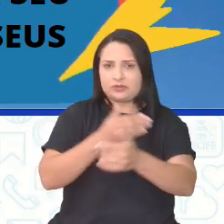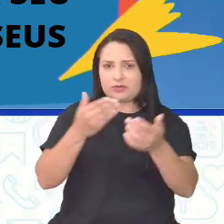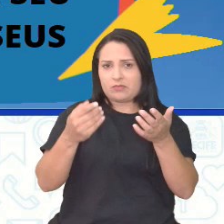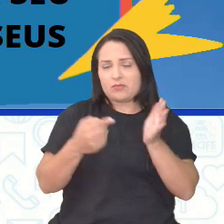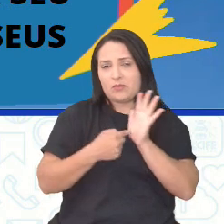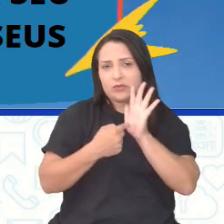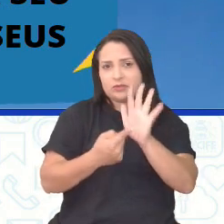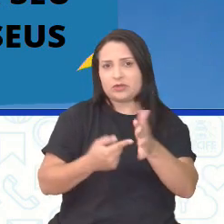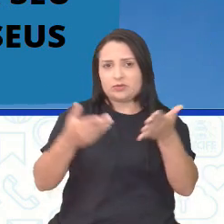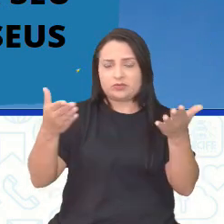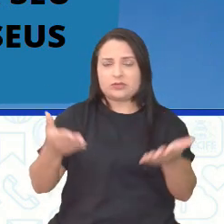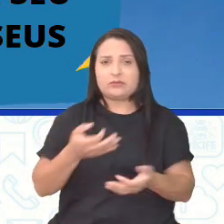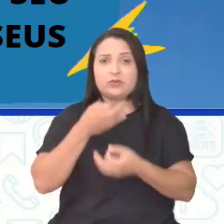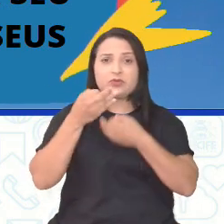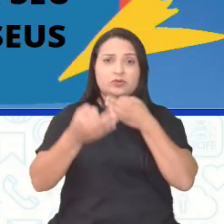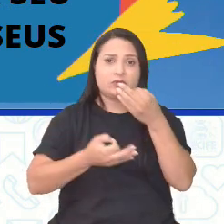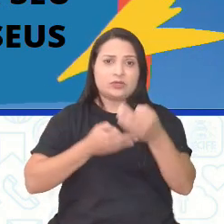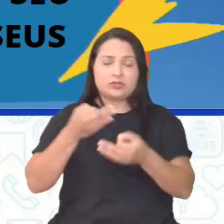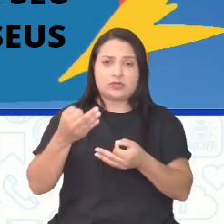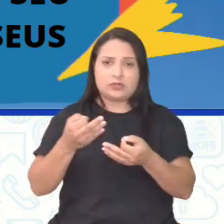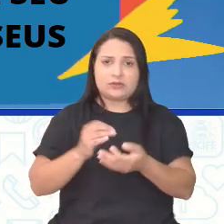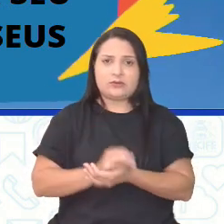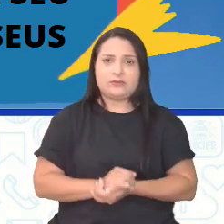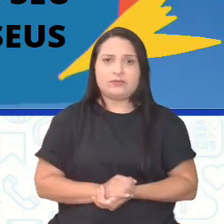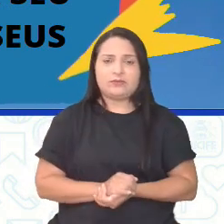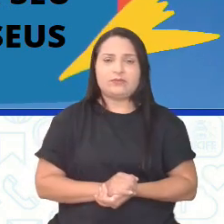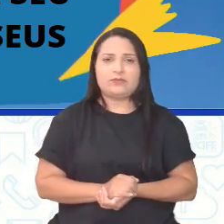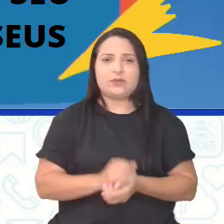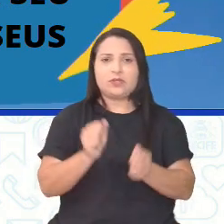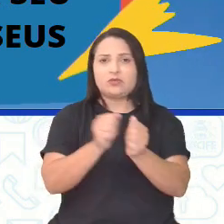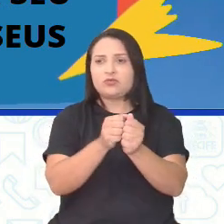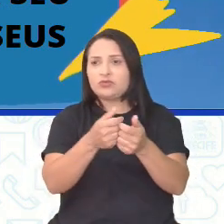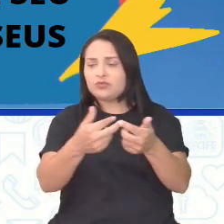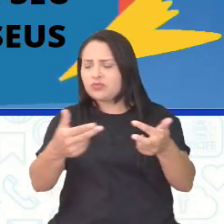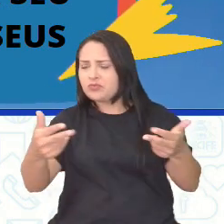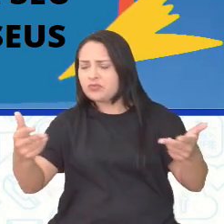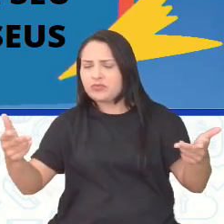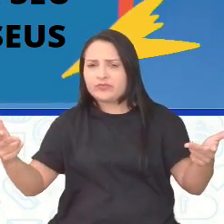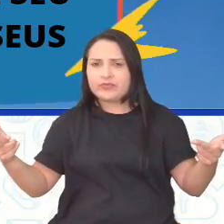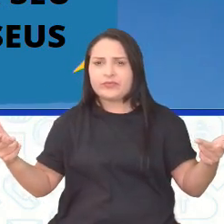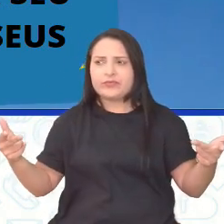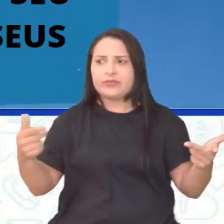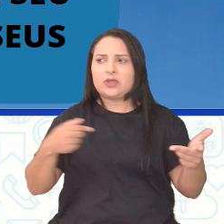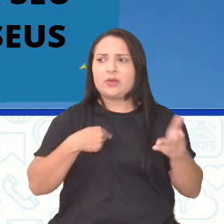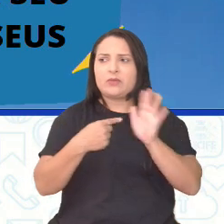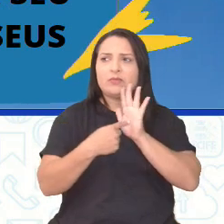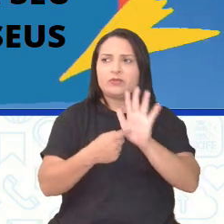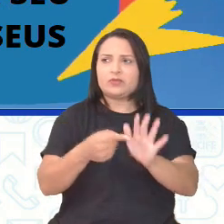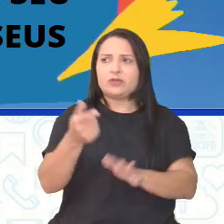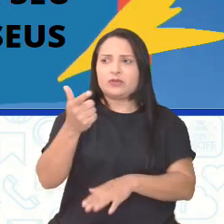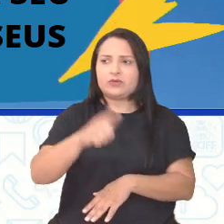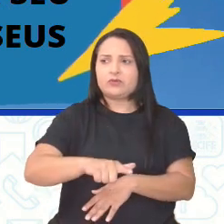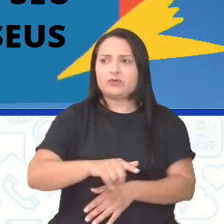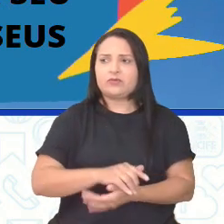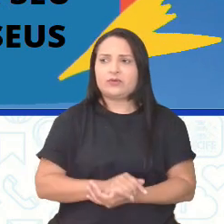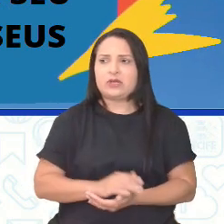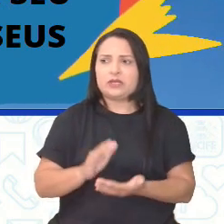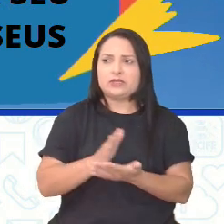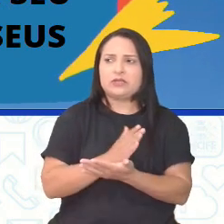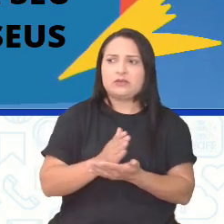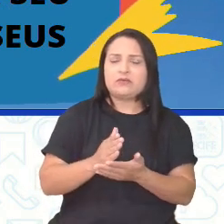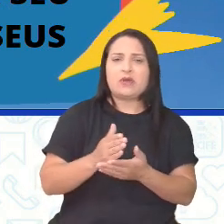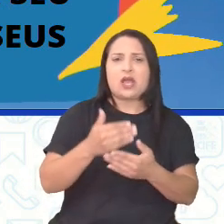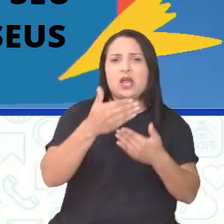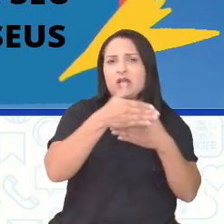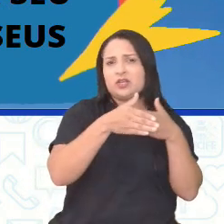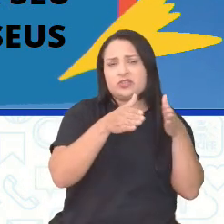Então, a minha sugestão aqui é que vocês juntem esses materiais, né? Eu vou mostrar aqui mais uma vez o que eu tenho. Às vezes, uma caixinha